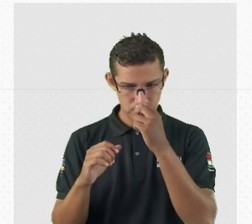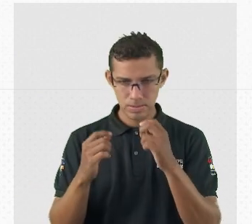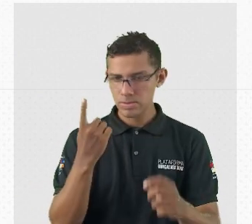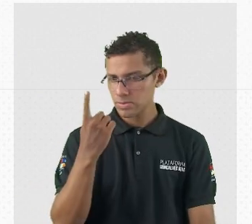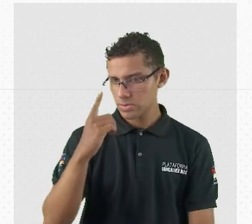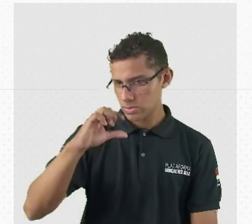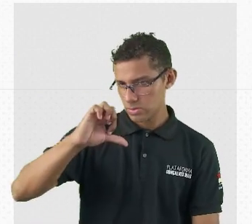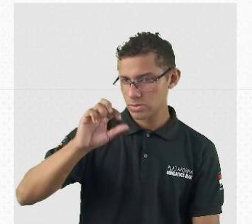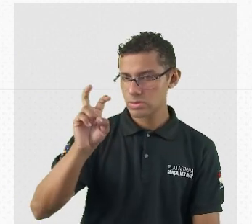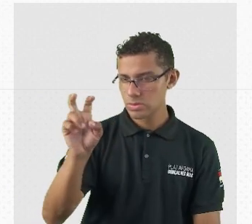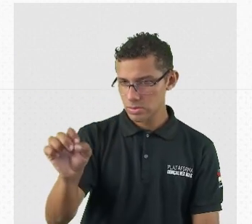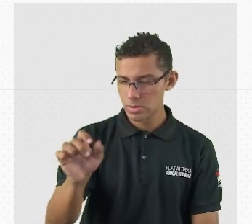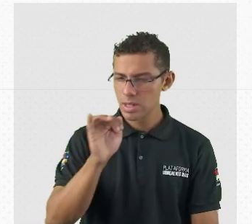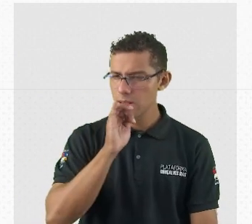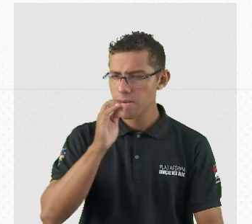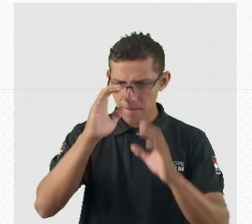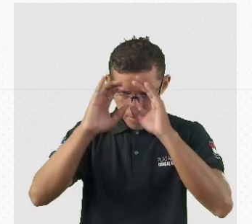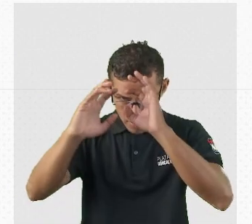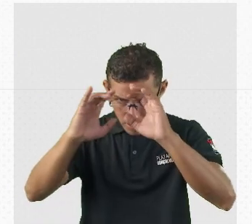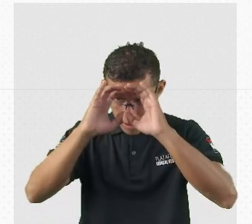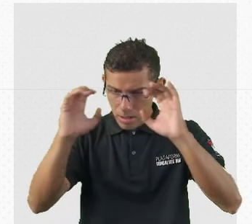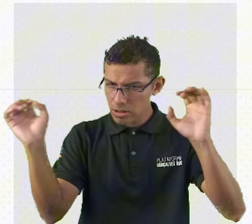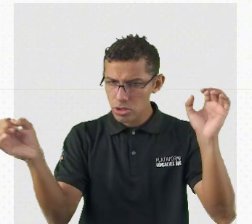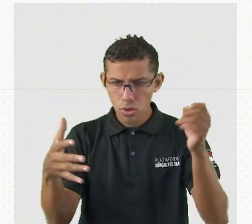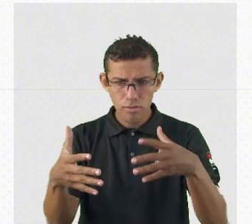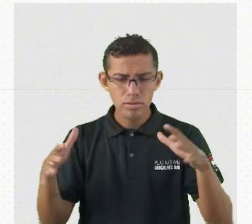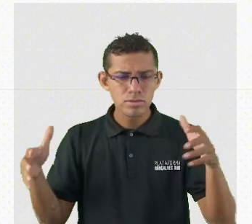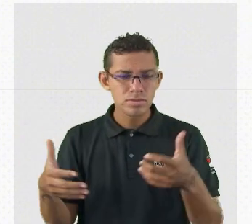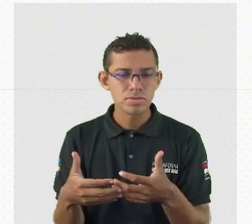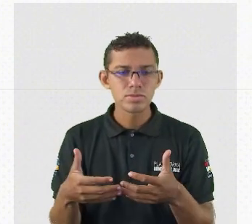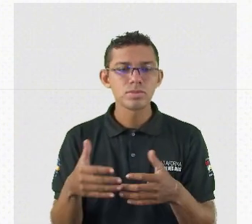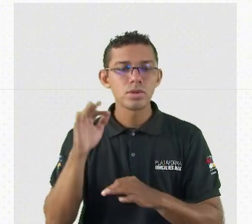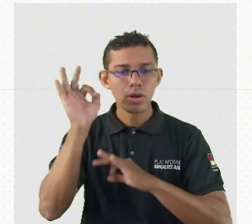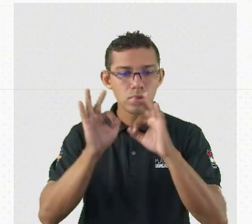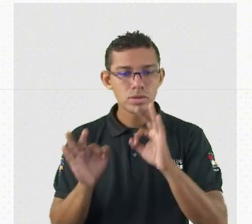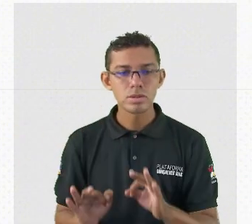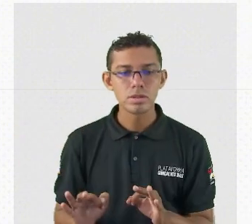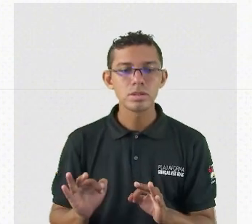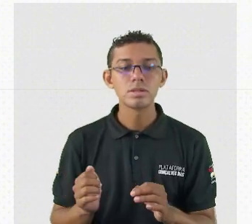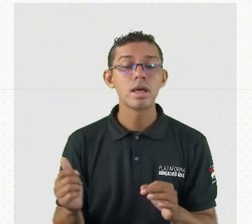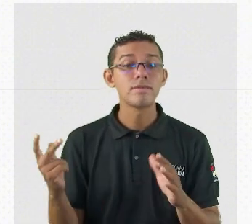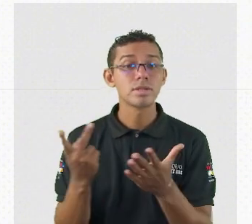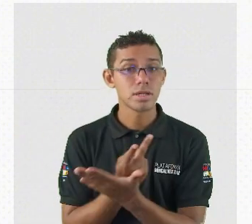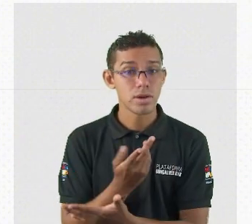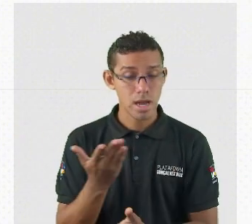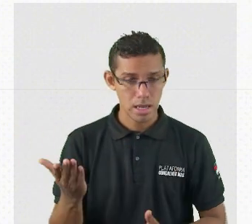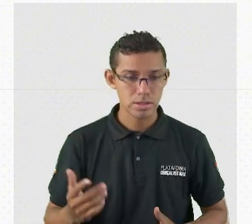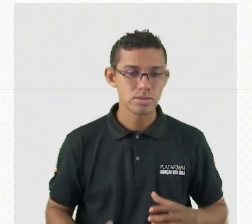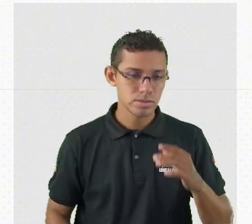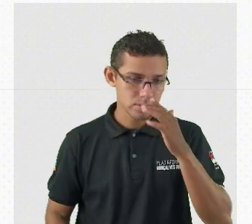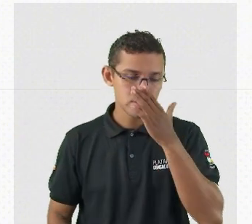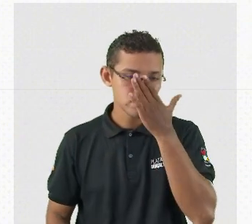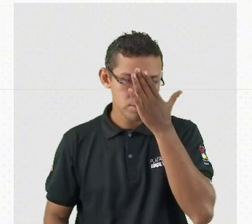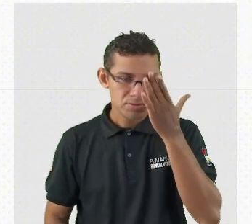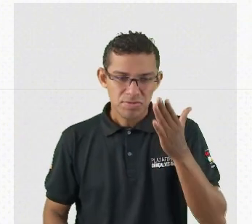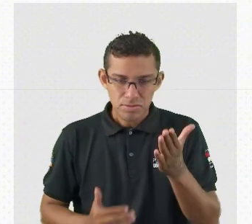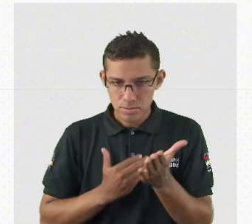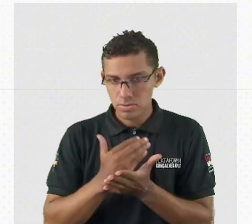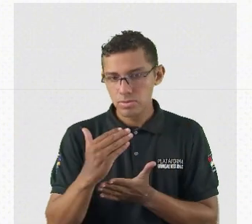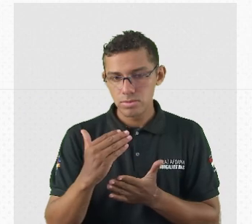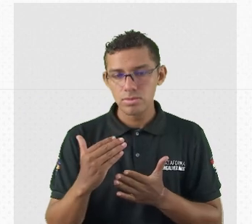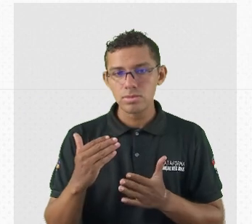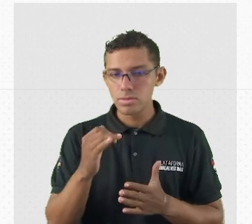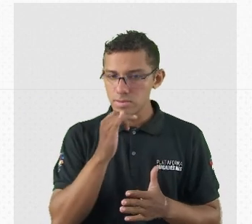também a se pensar em novas formas de produzir e principalmente corrigir aquilo que deu errado, tá? Então, se começa a